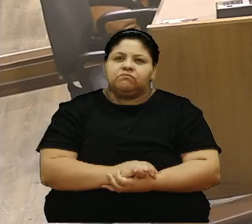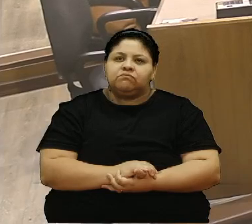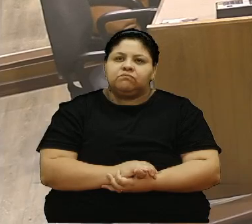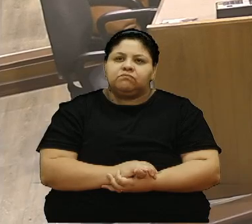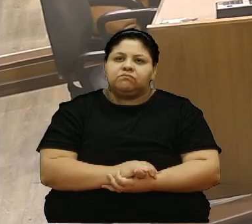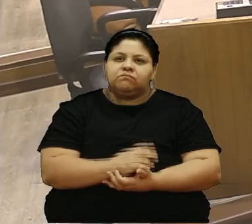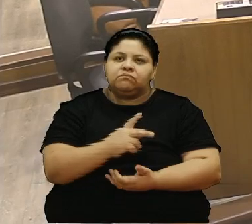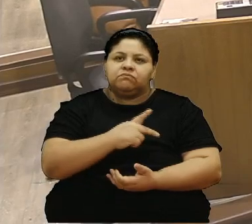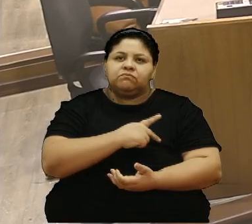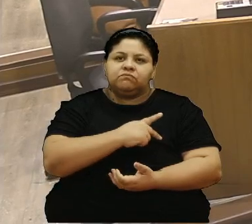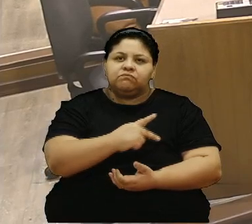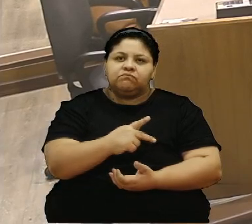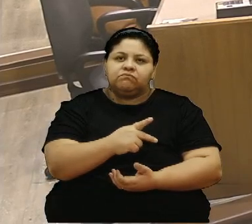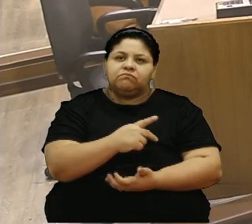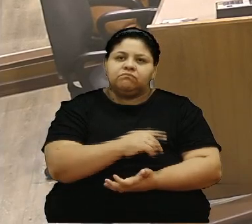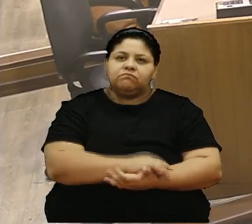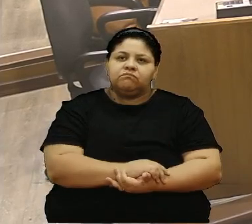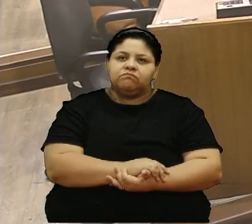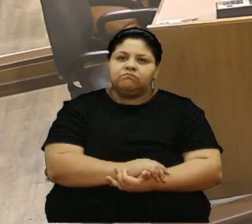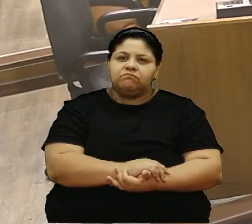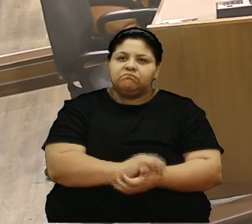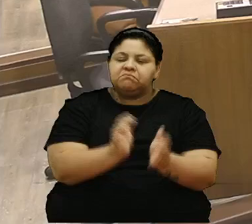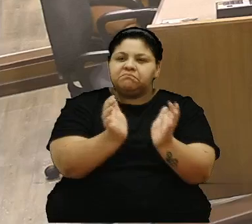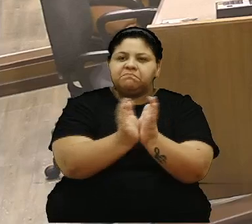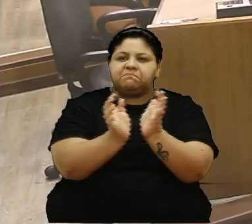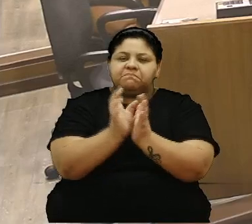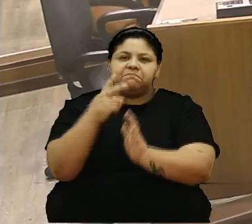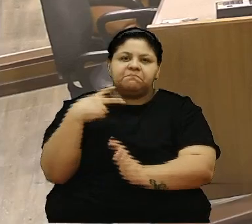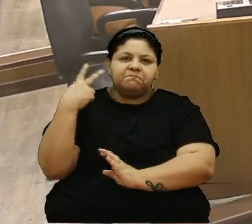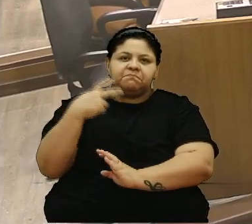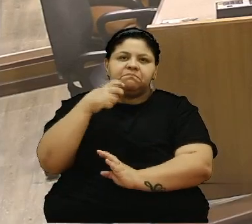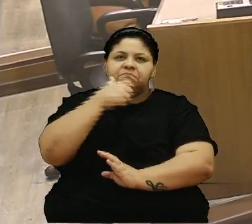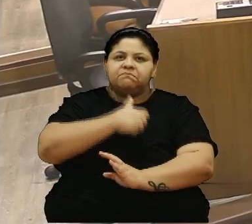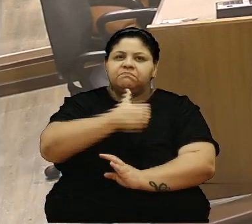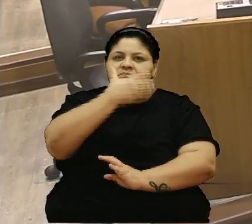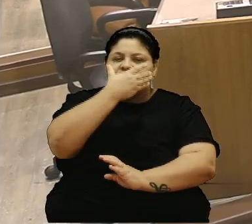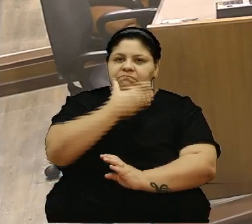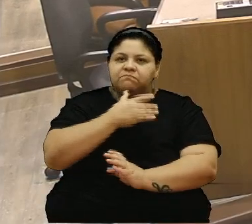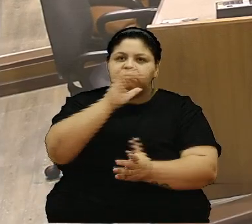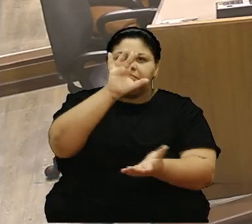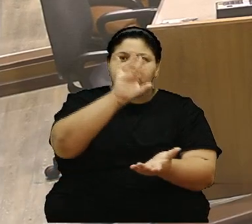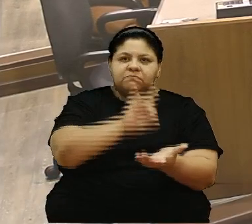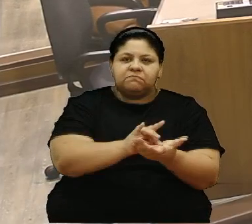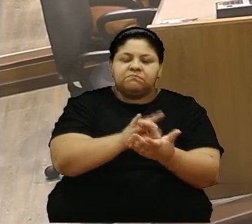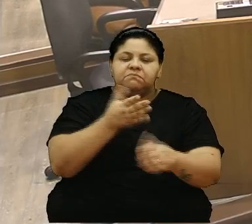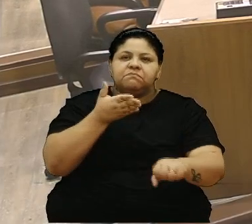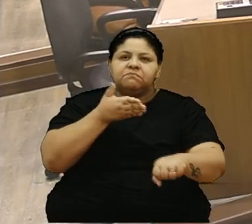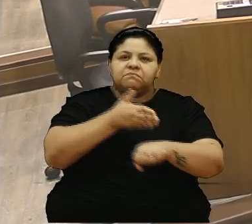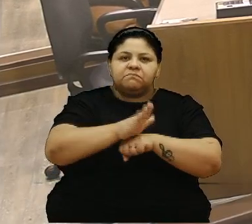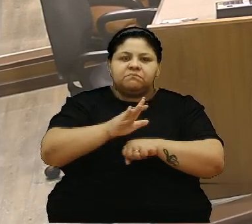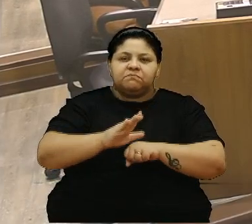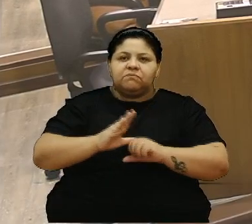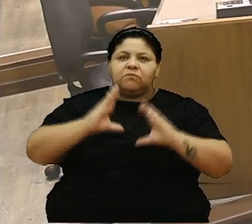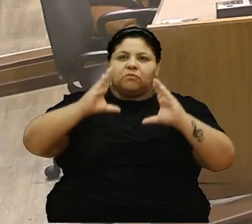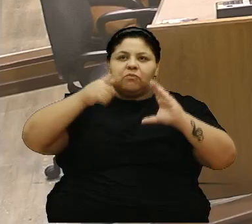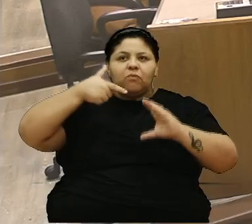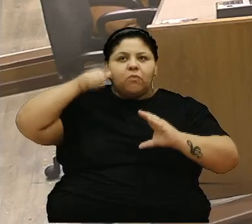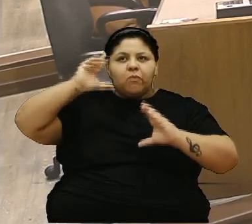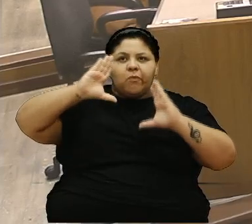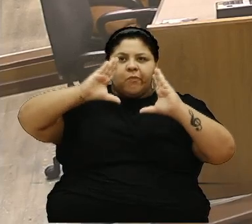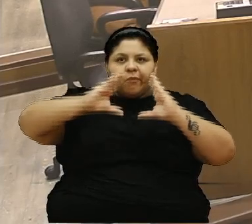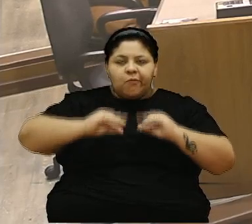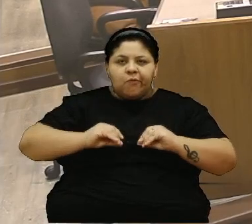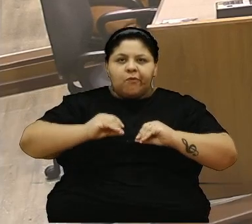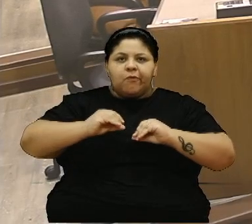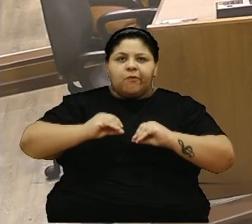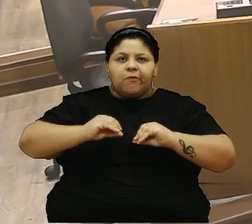Senhor presidente, nobres colegas vereadores, registro minha participação na noite de ontem na posse da